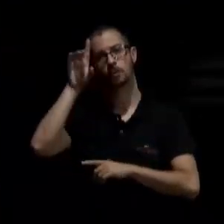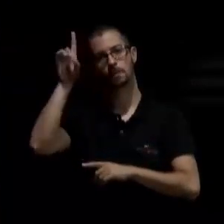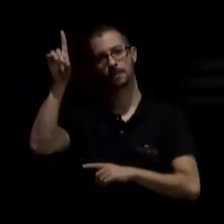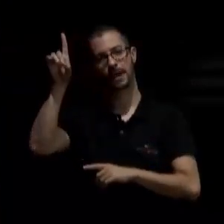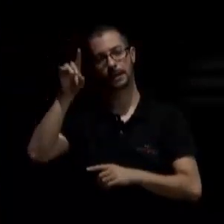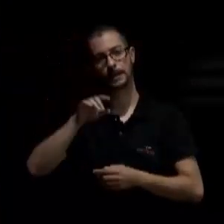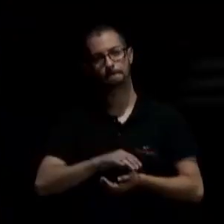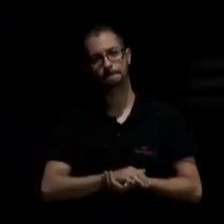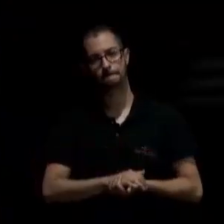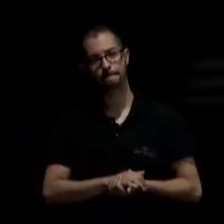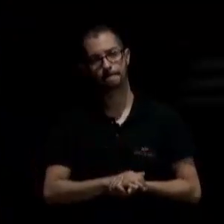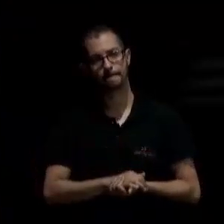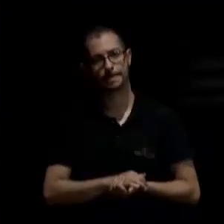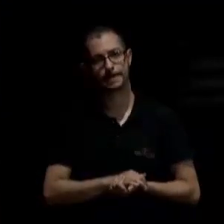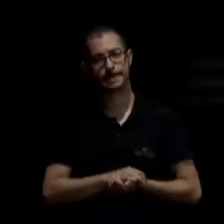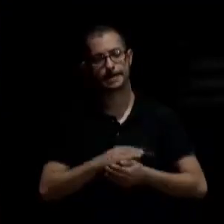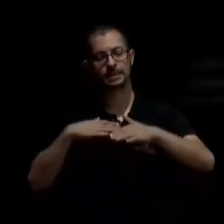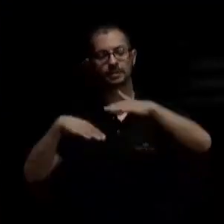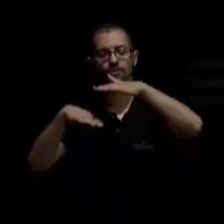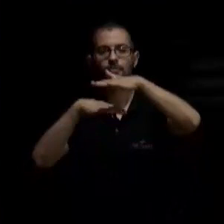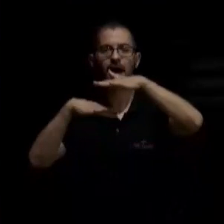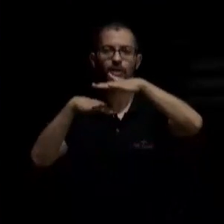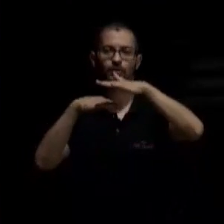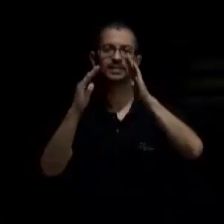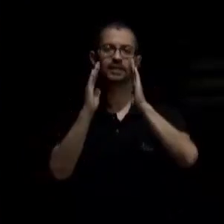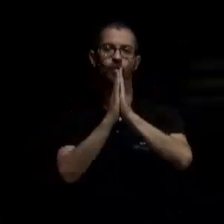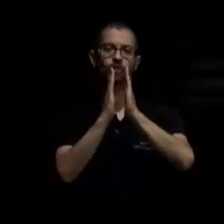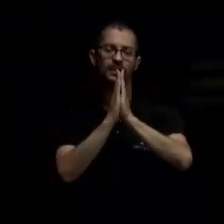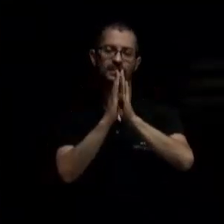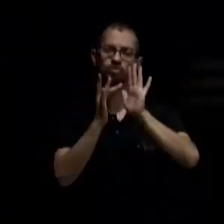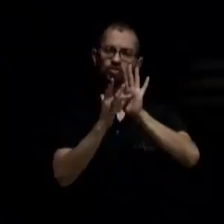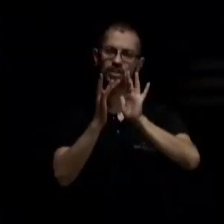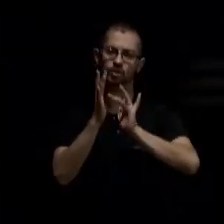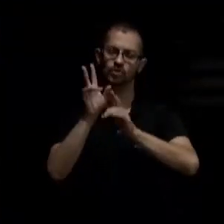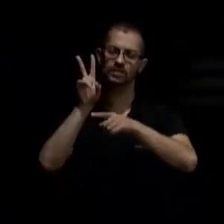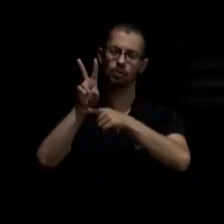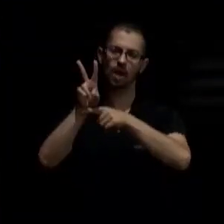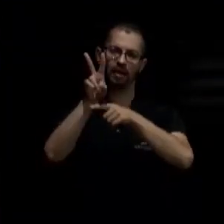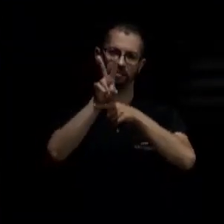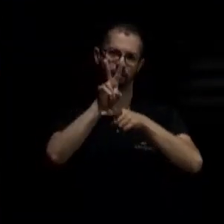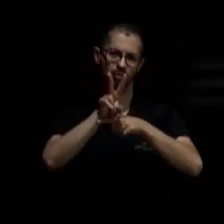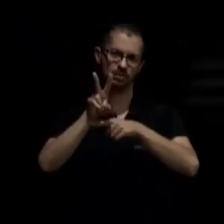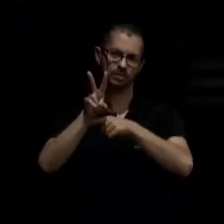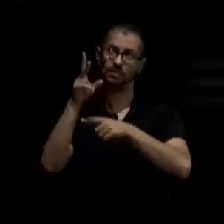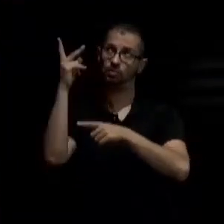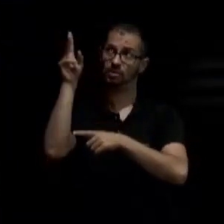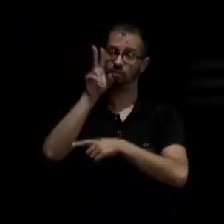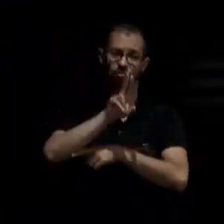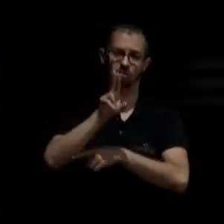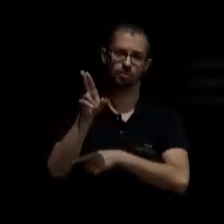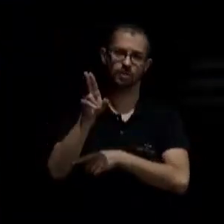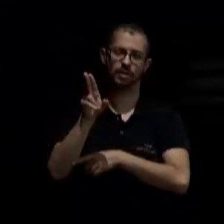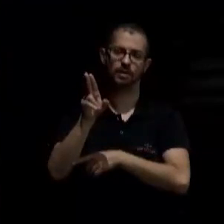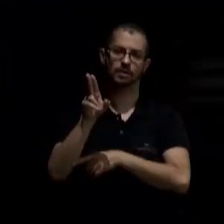debaixo desta intercessão de Jesus, guarda-os em teu nome. Aí nós